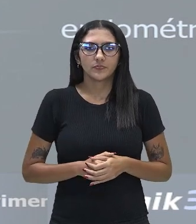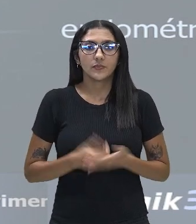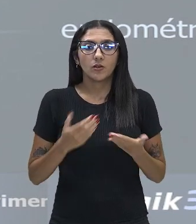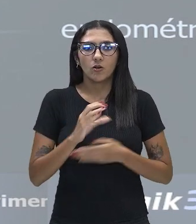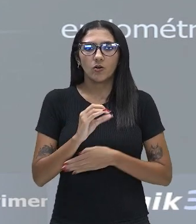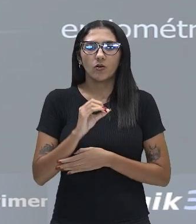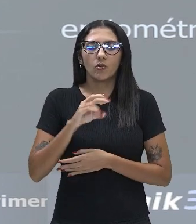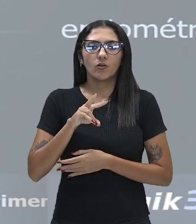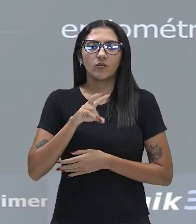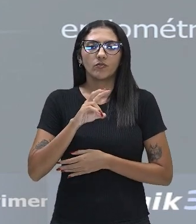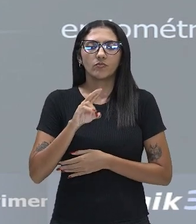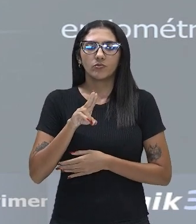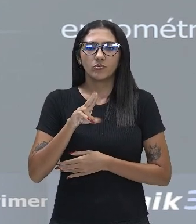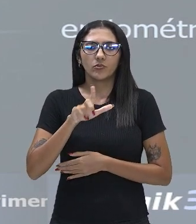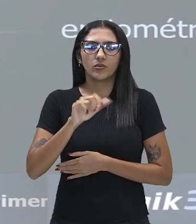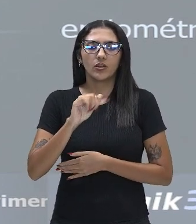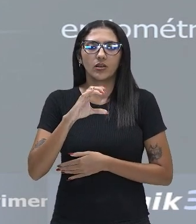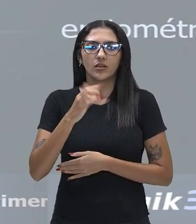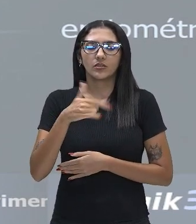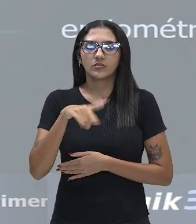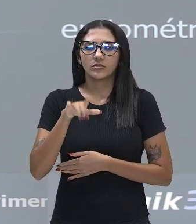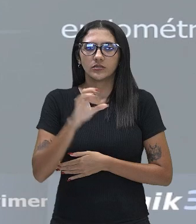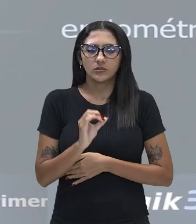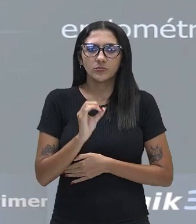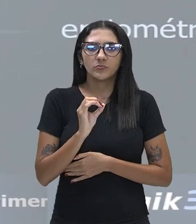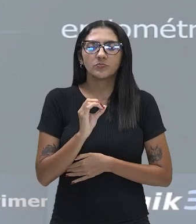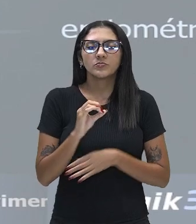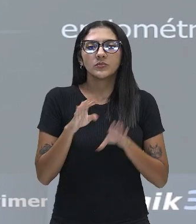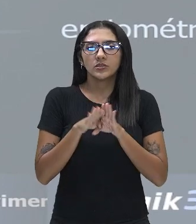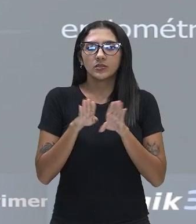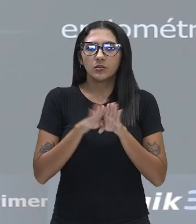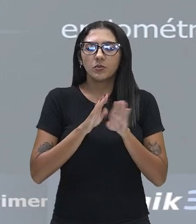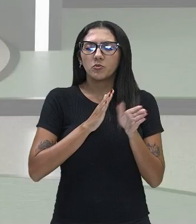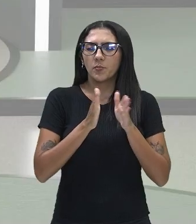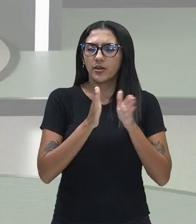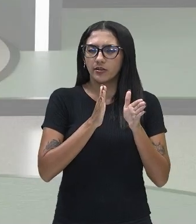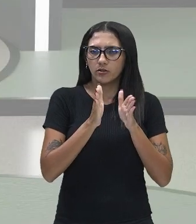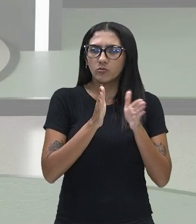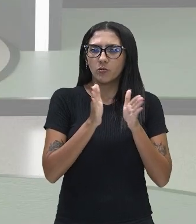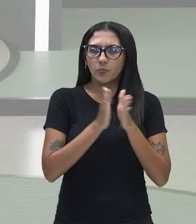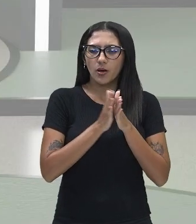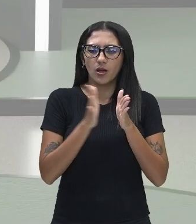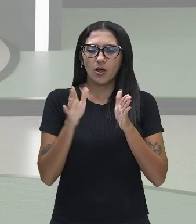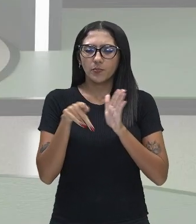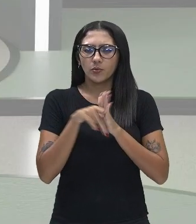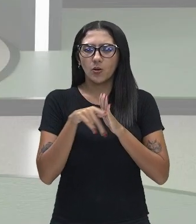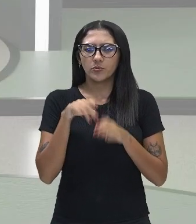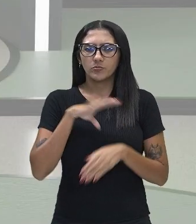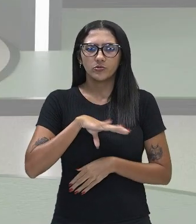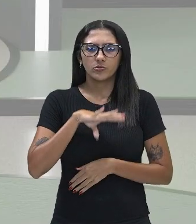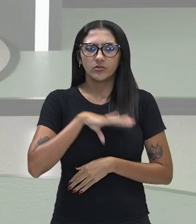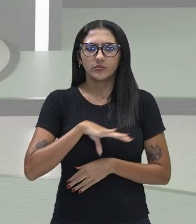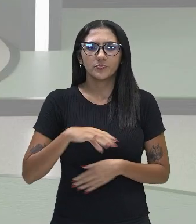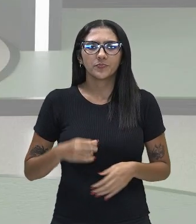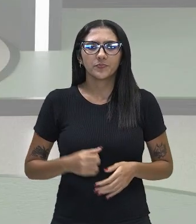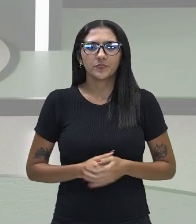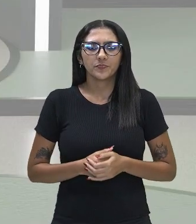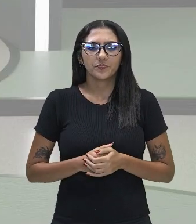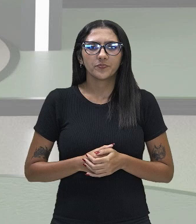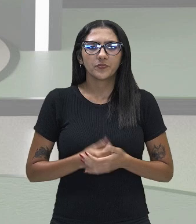ovulação e o nosso ciclo menstrual. Então, a ovulação é